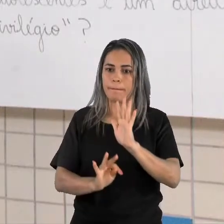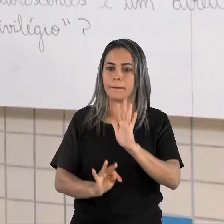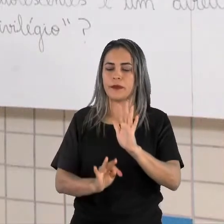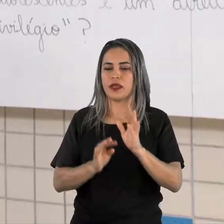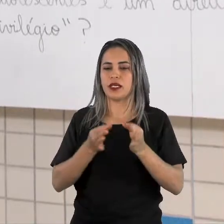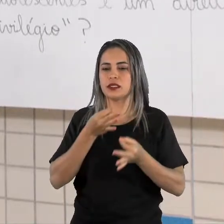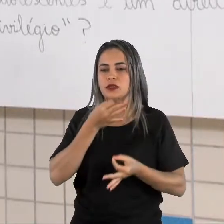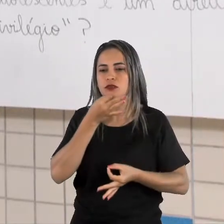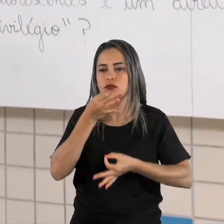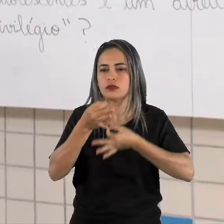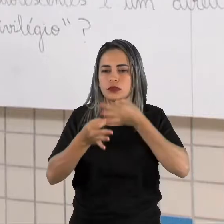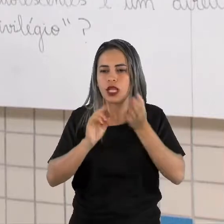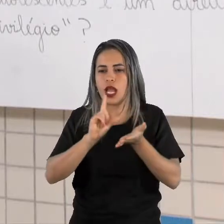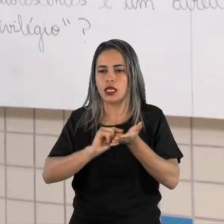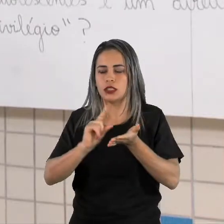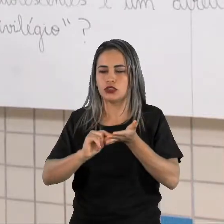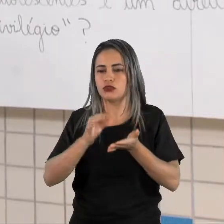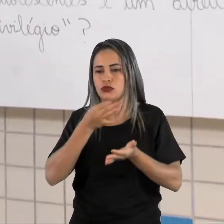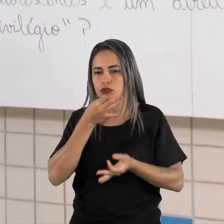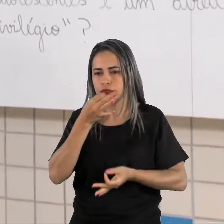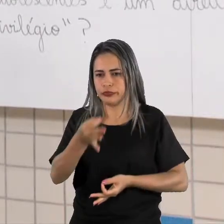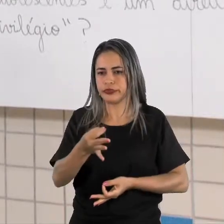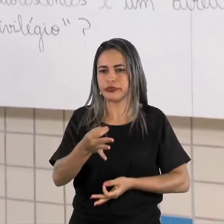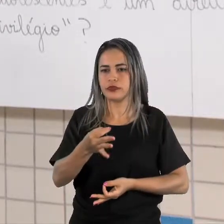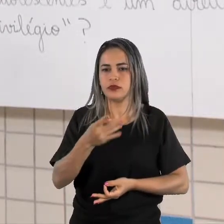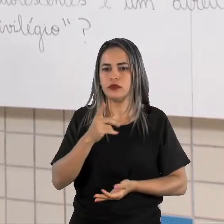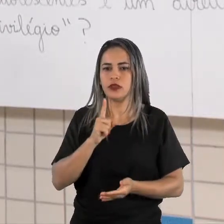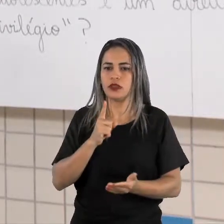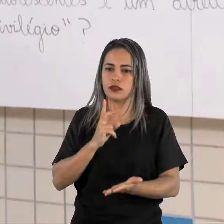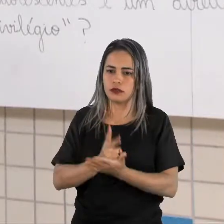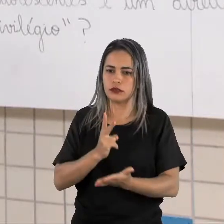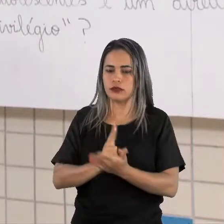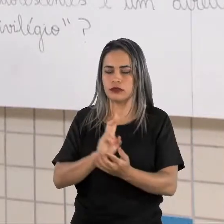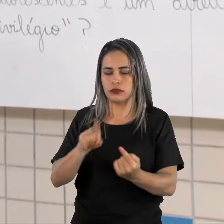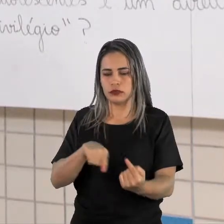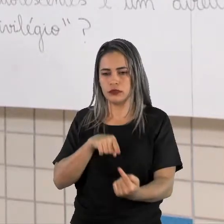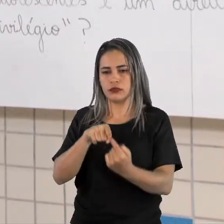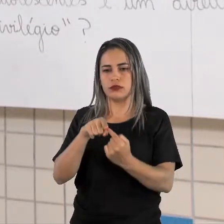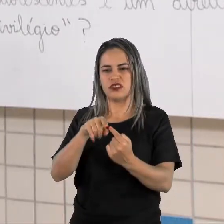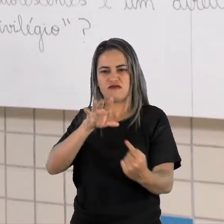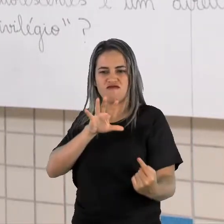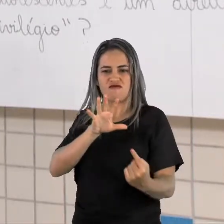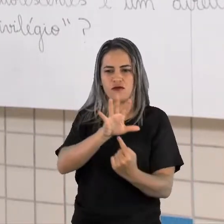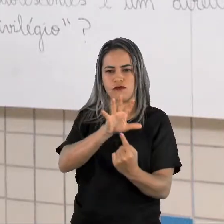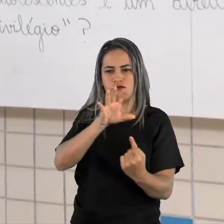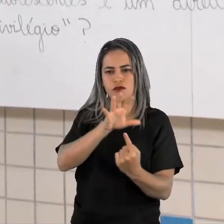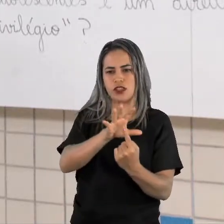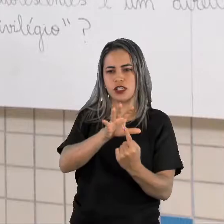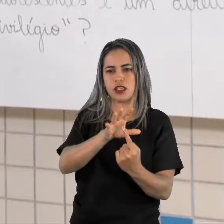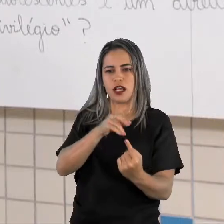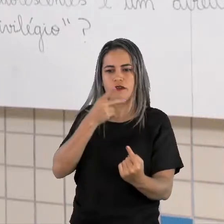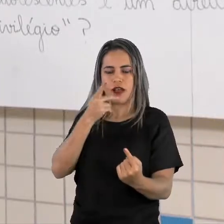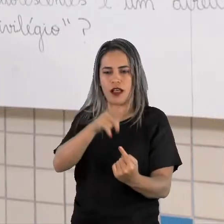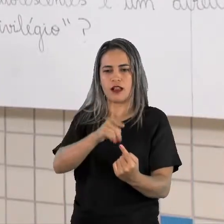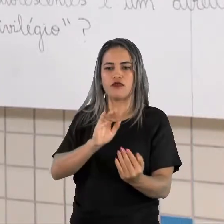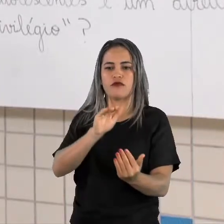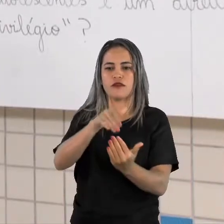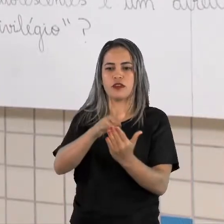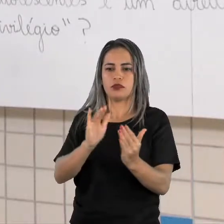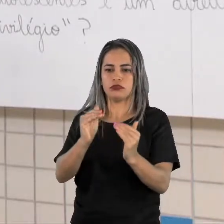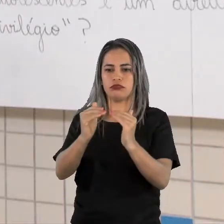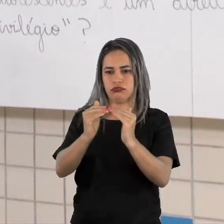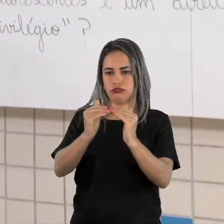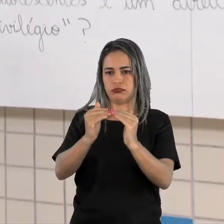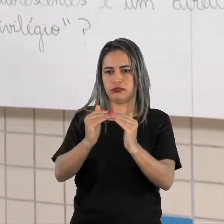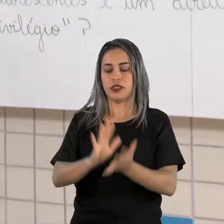opinião que vocês lerem sempre vai ter esse objetivo, né? De persuadir, de convencer. E lembrando que o